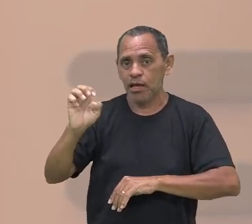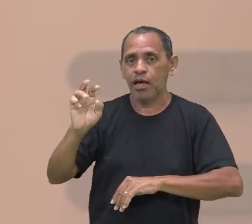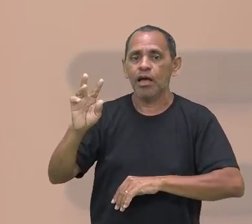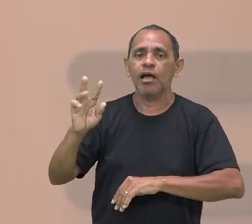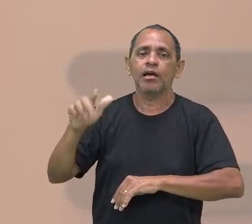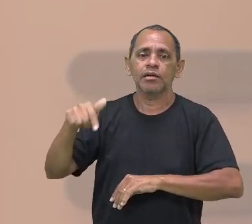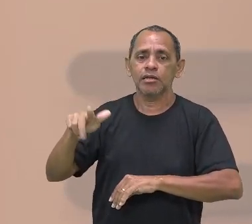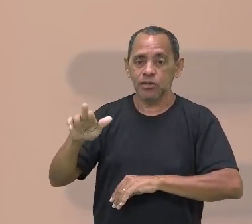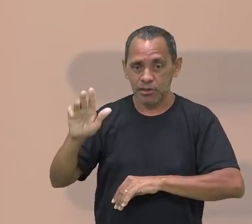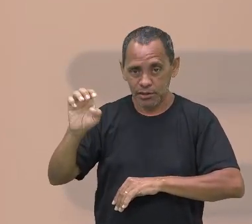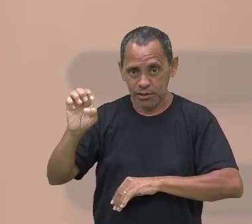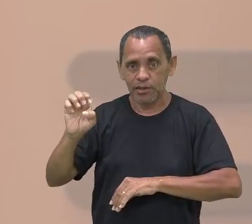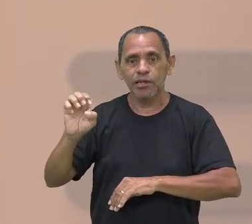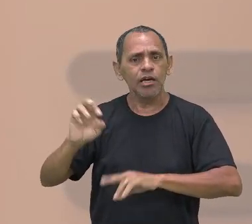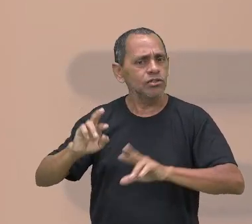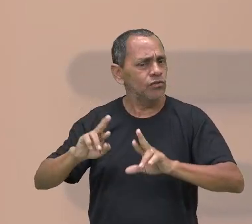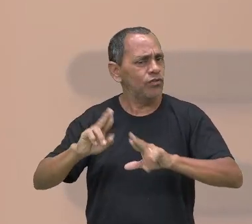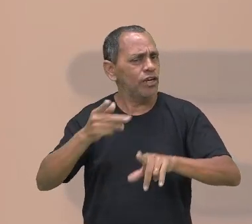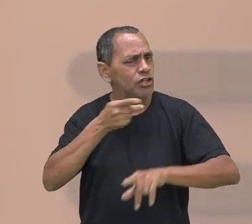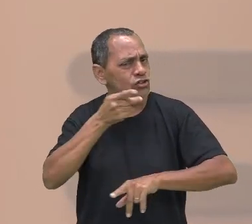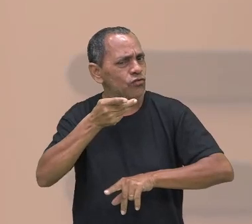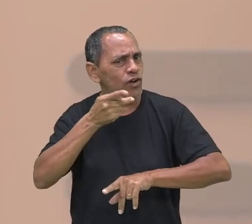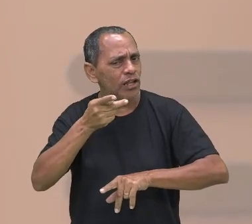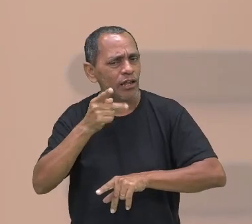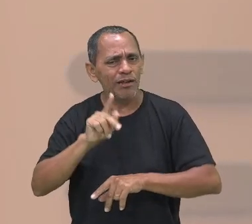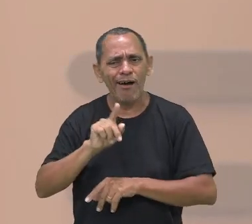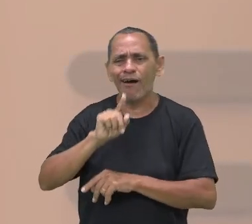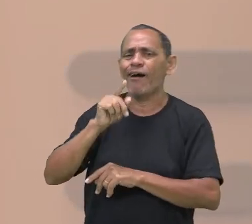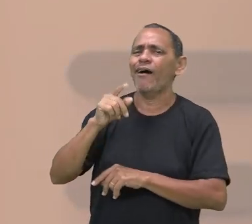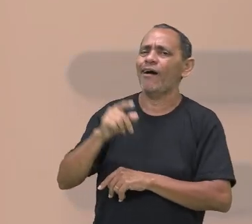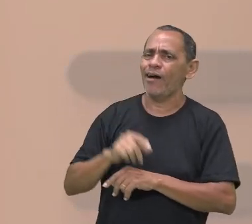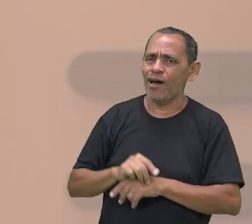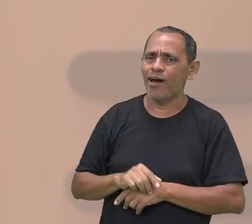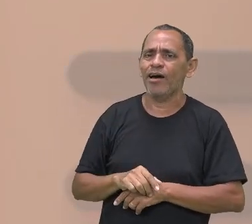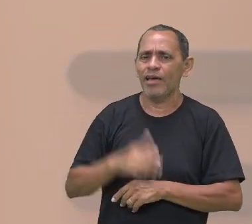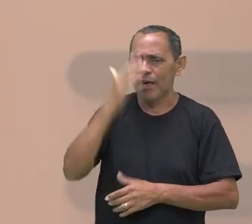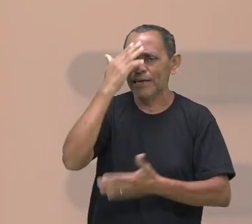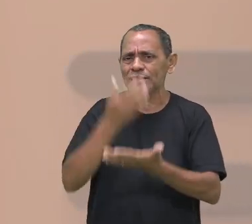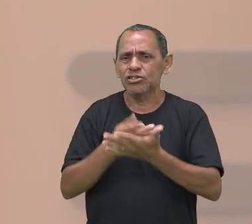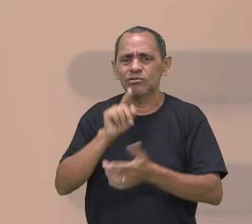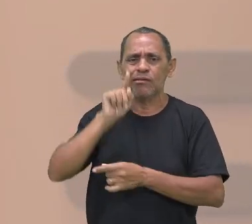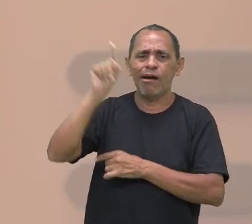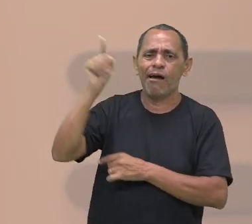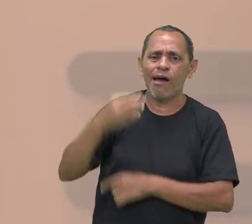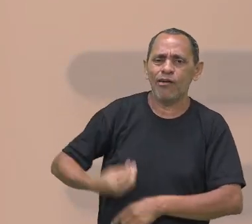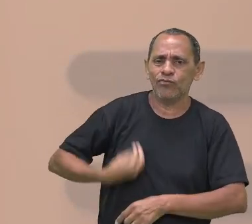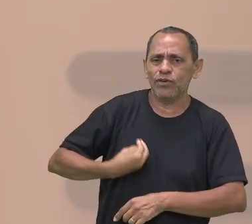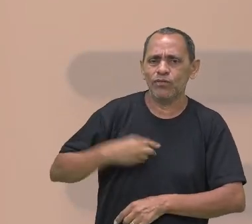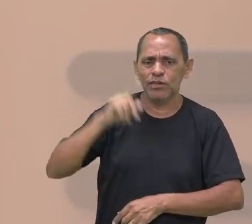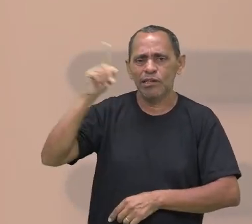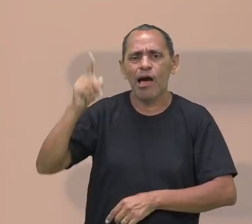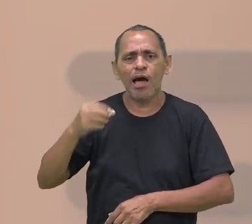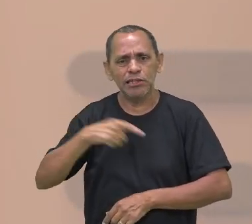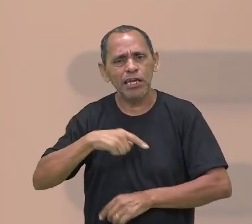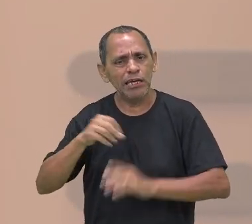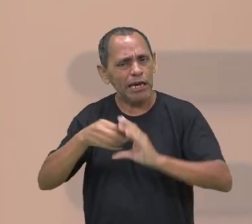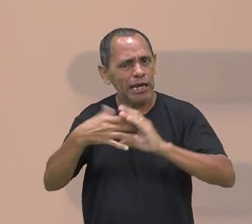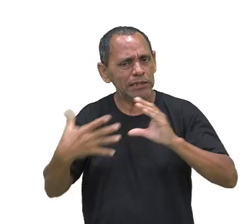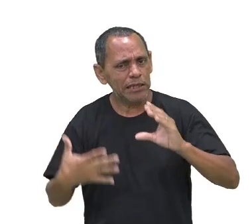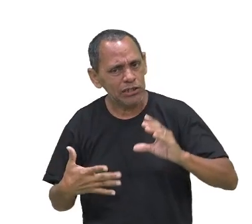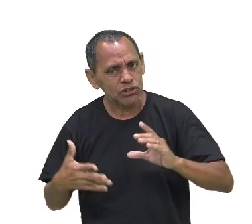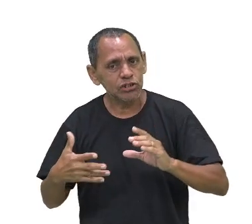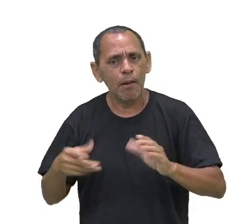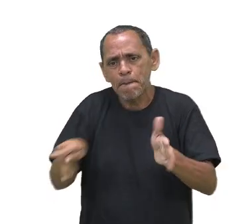do Amazonas, lá daquele município, por conta dessa linguagem, dessa característica. Então vejam